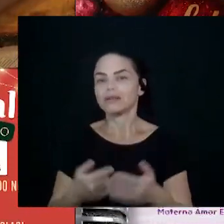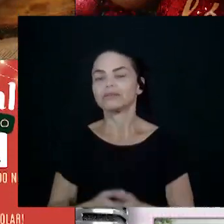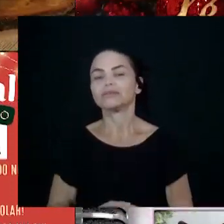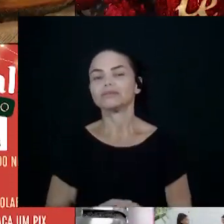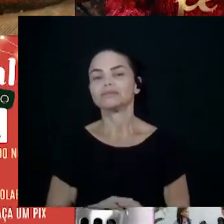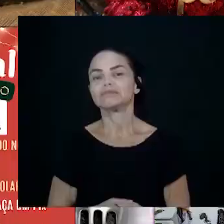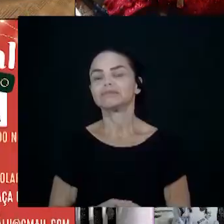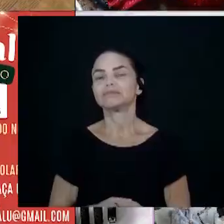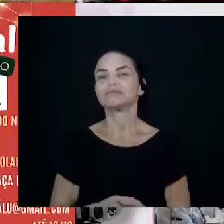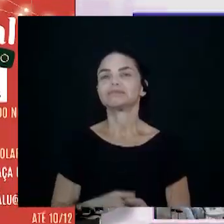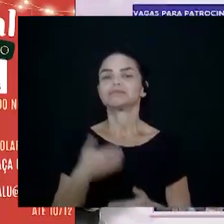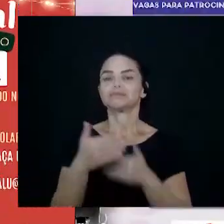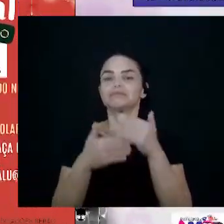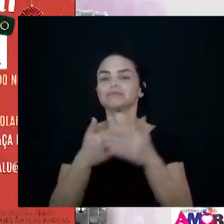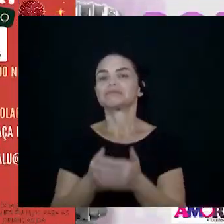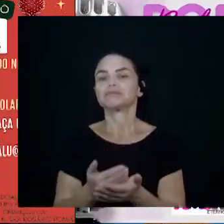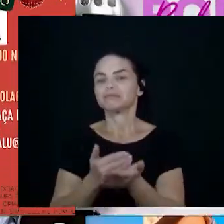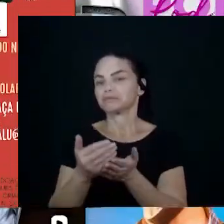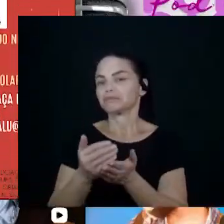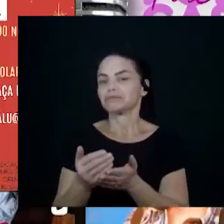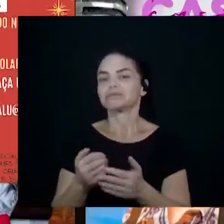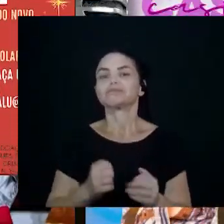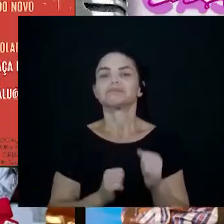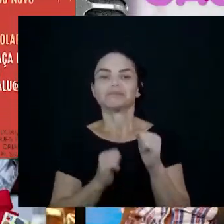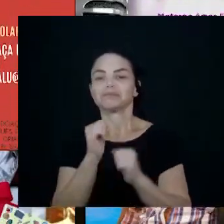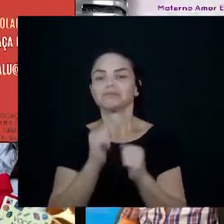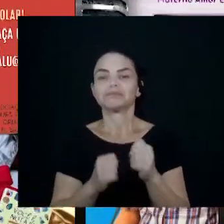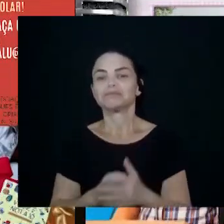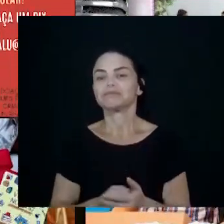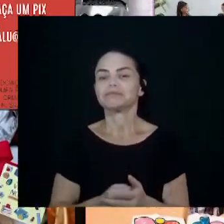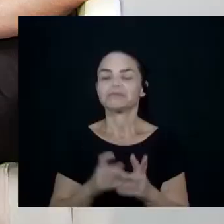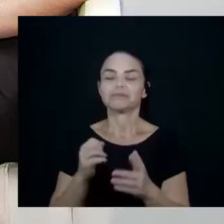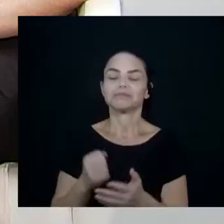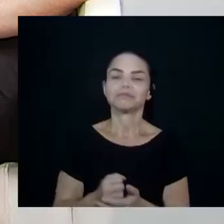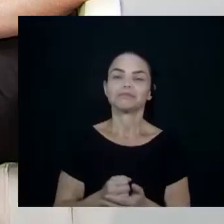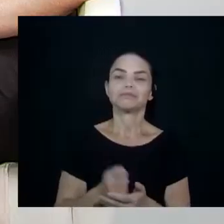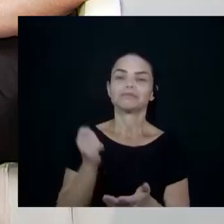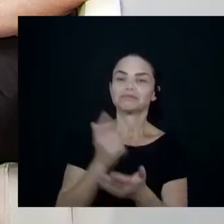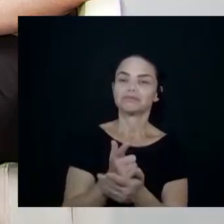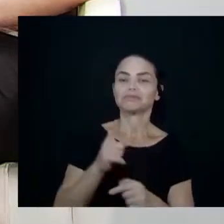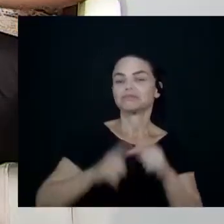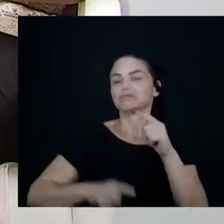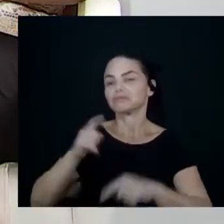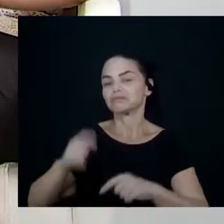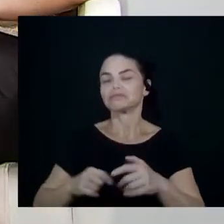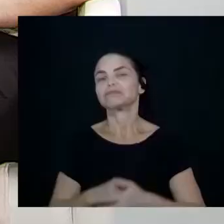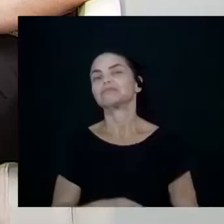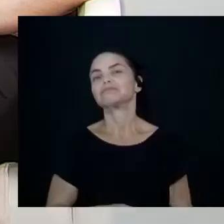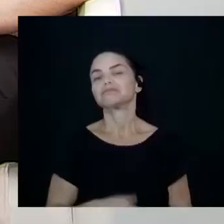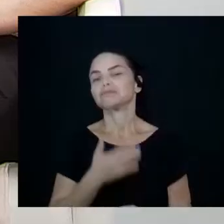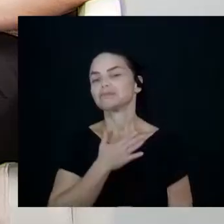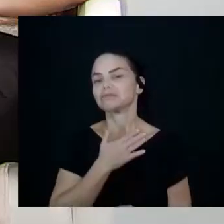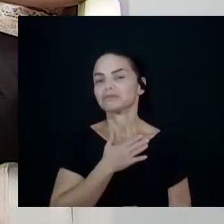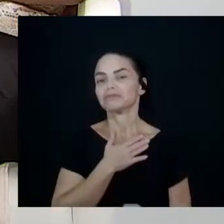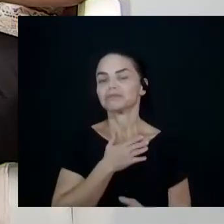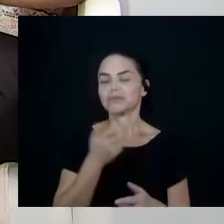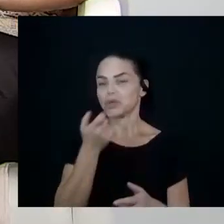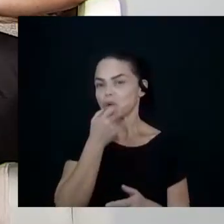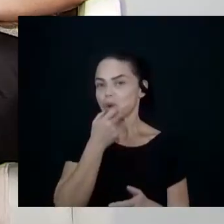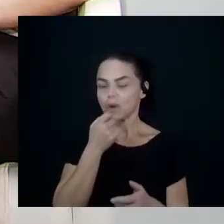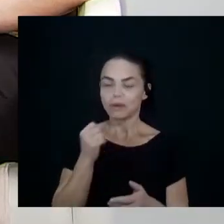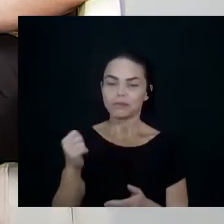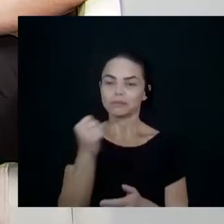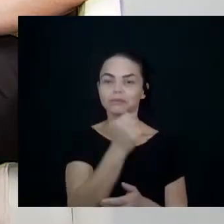então... Você faz todo o processo, desde o começo, a produção até eu a faço finalização tudo. de tudo? Faço a compra dos meus produtos, eu faço as